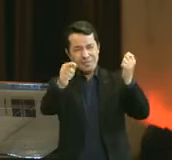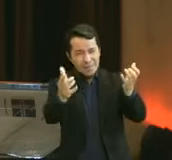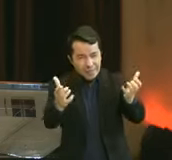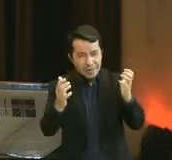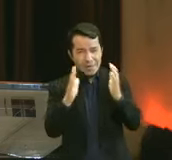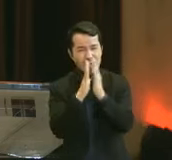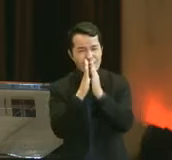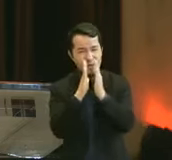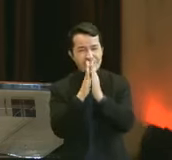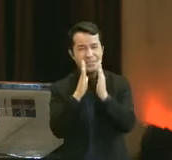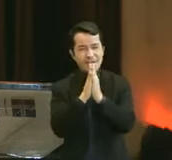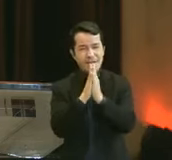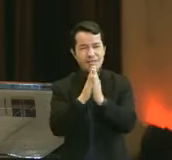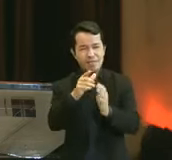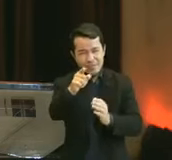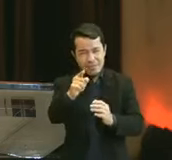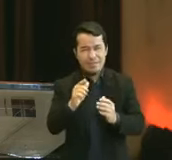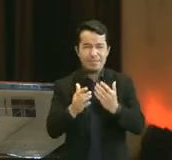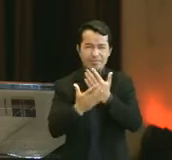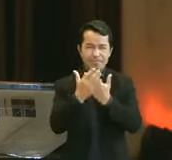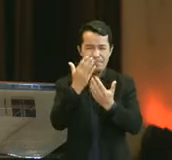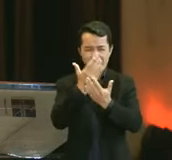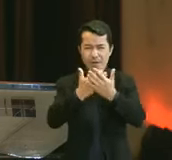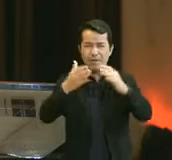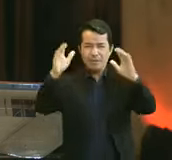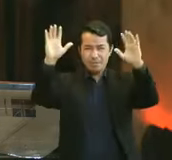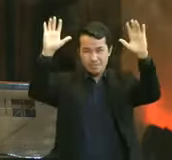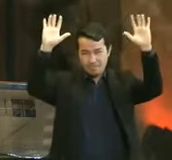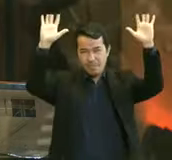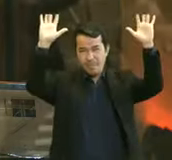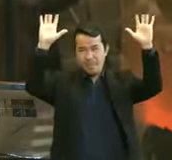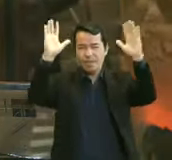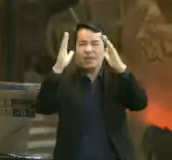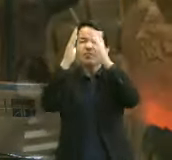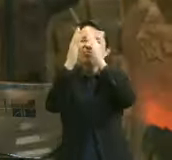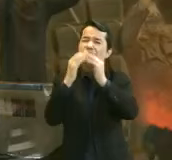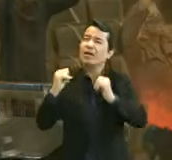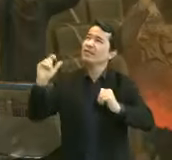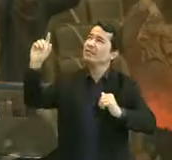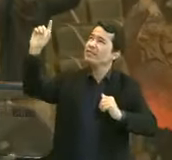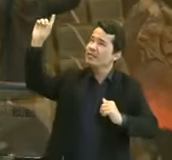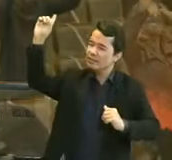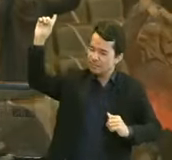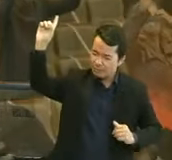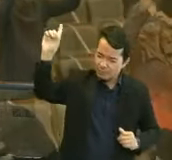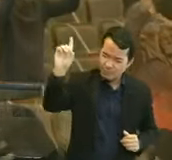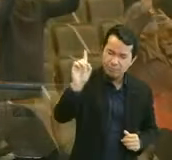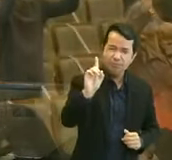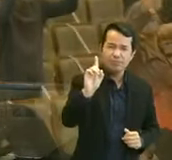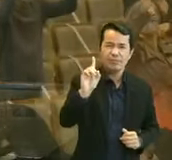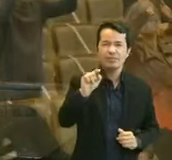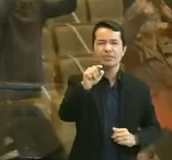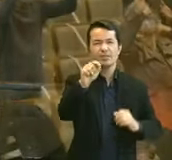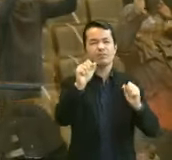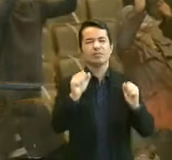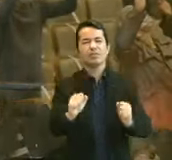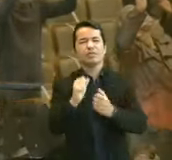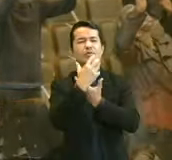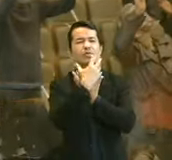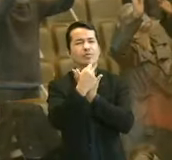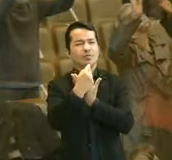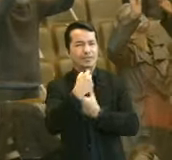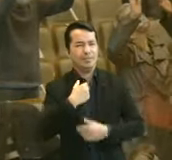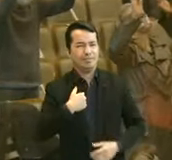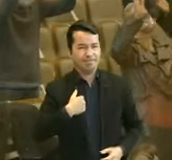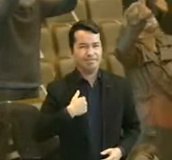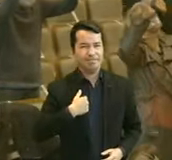para o céu em sinal de rendição. Clame agora a presença de Deus. Repita assim comigo: Senhor